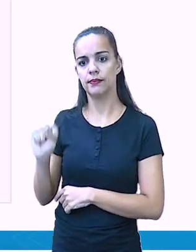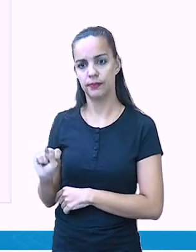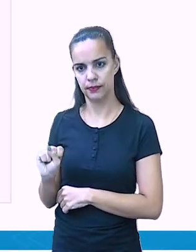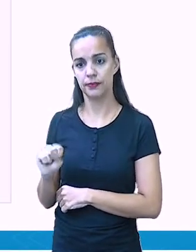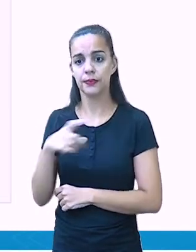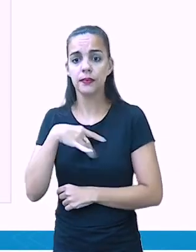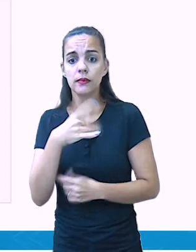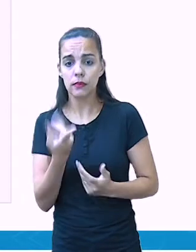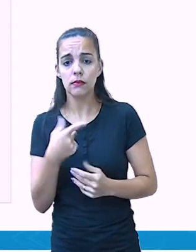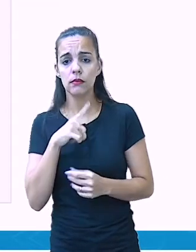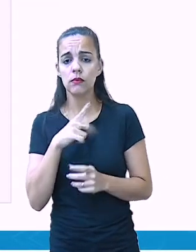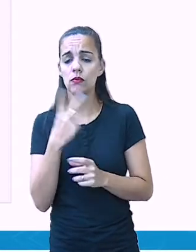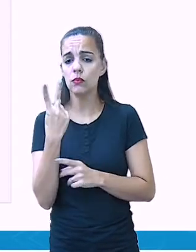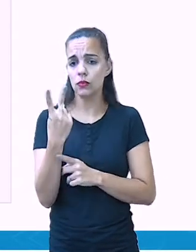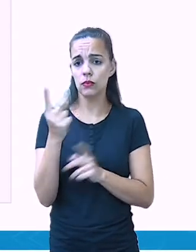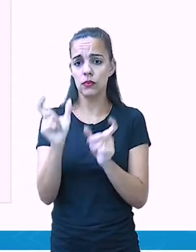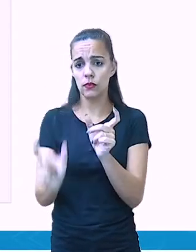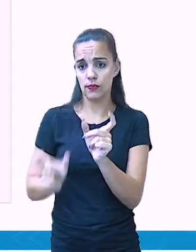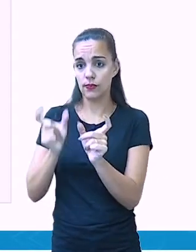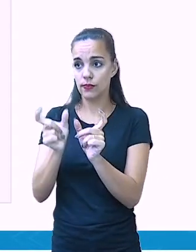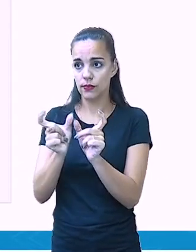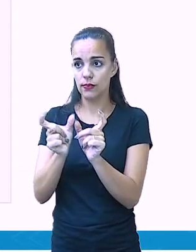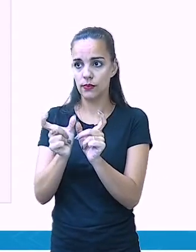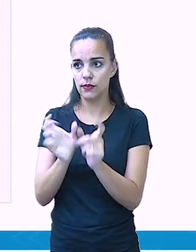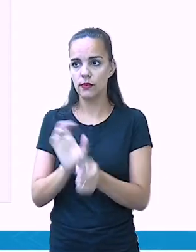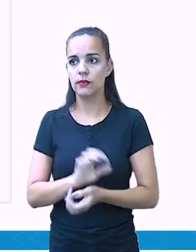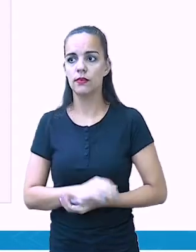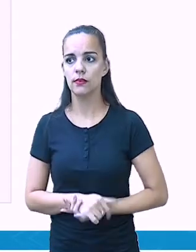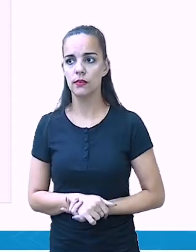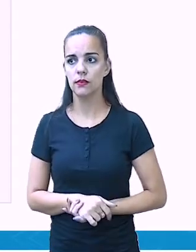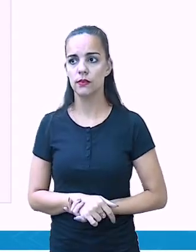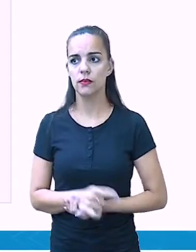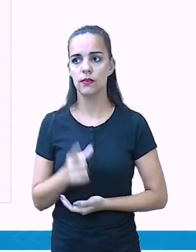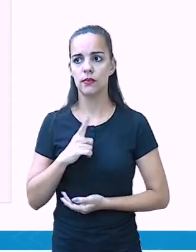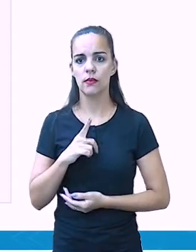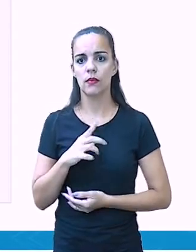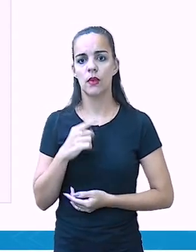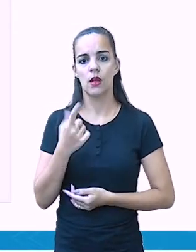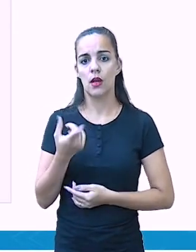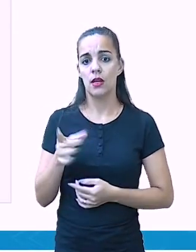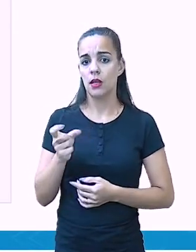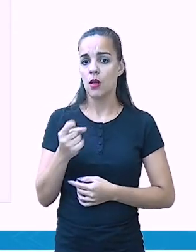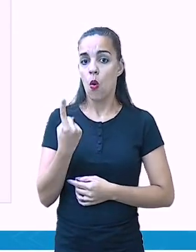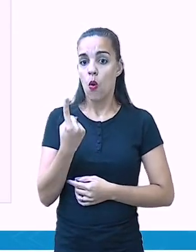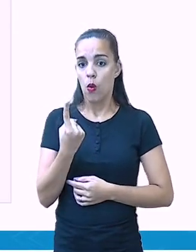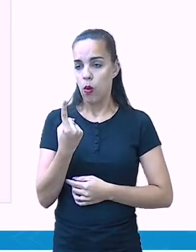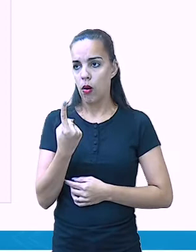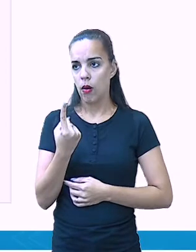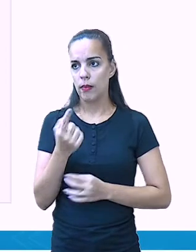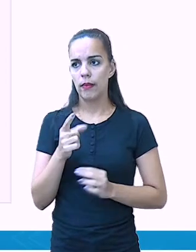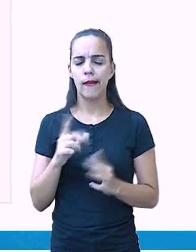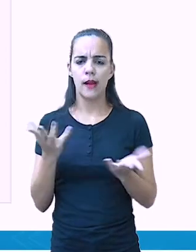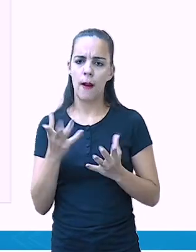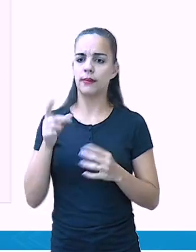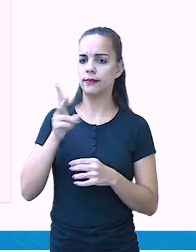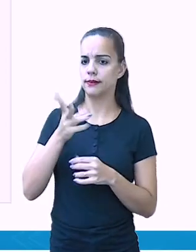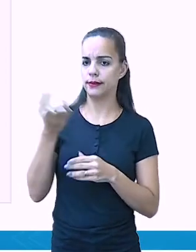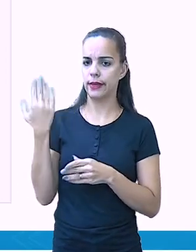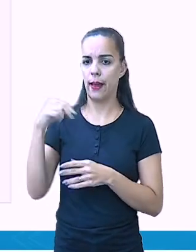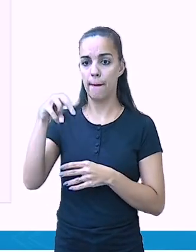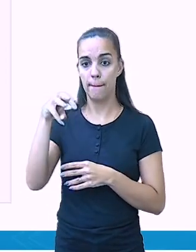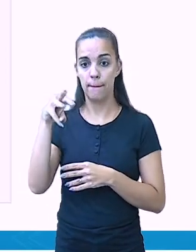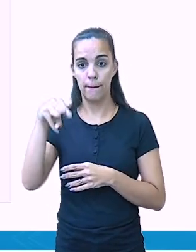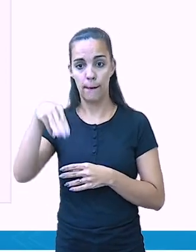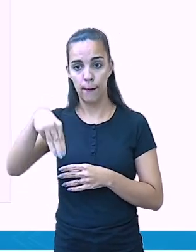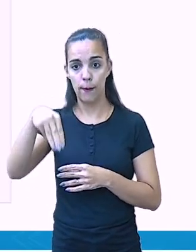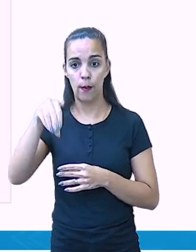os monossílabos, as palavras monossílabas compostas por 1 sílaba e agora as